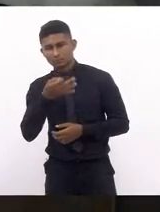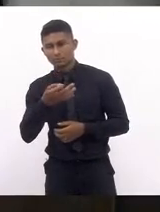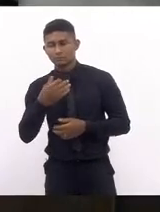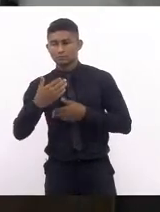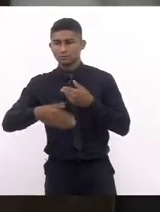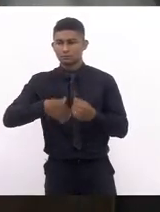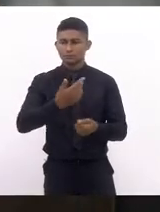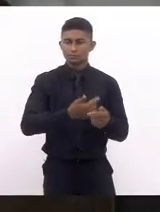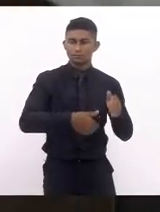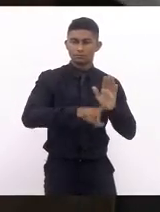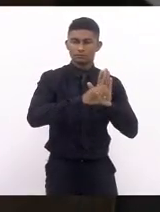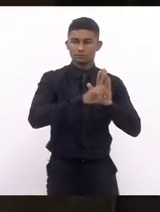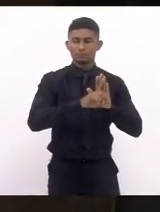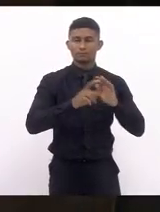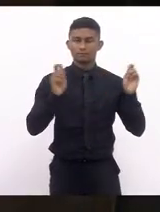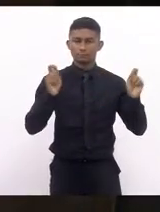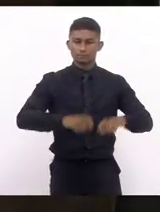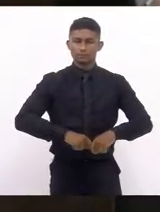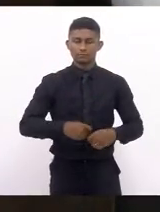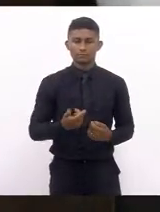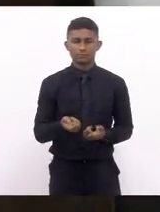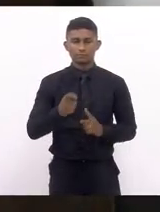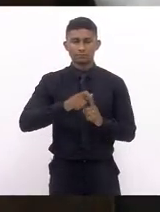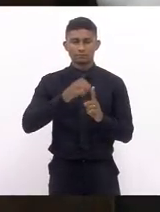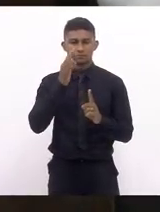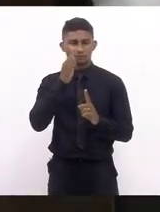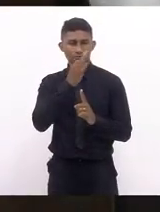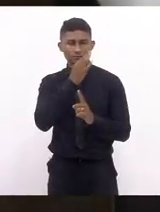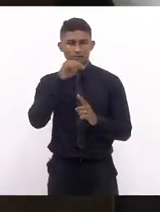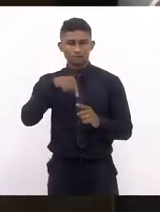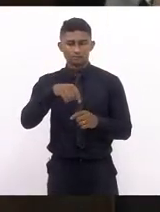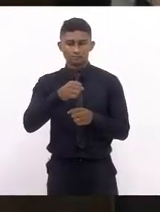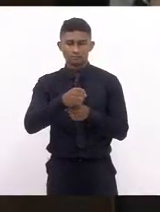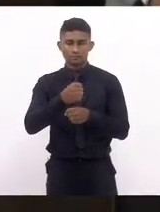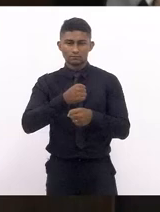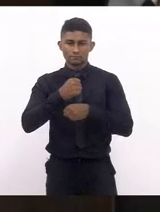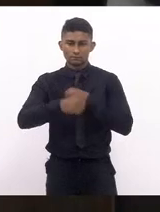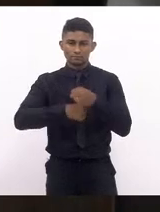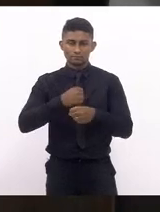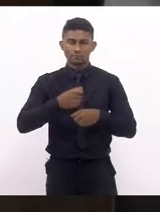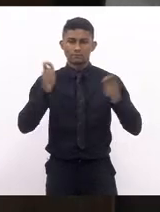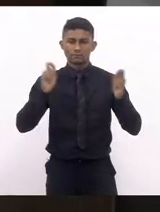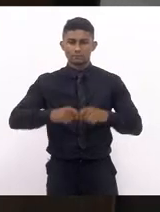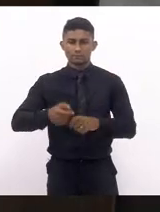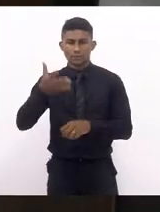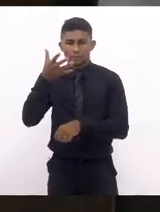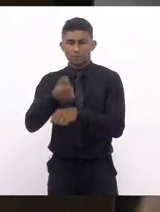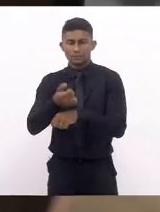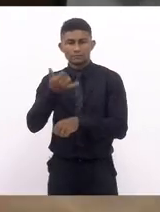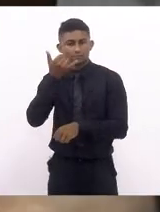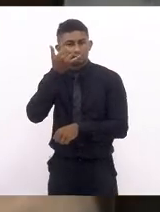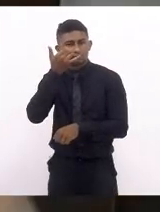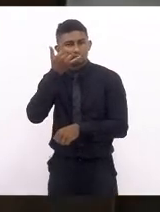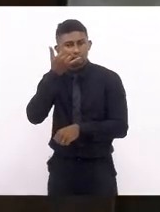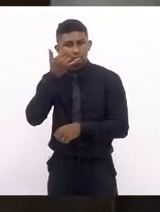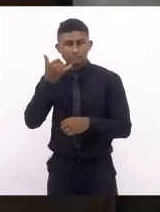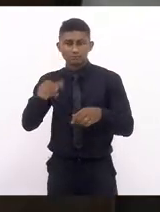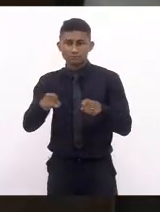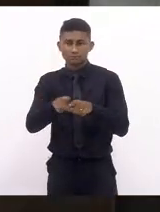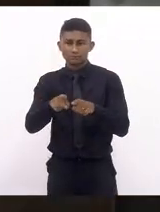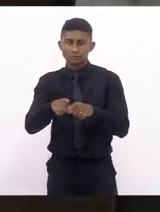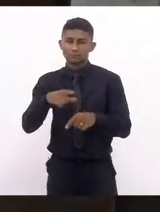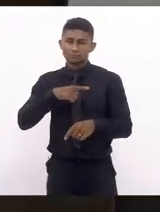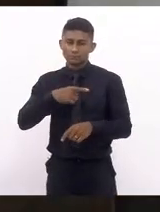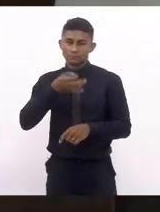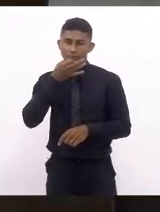virar lei em setembro deste ano o Legista e aqui pode ser baixado nas lojas e já recebe sugestões do